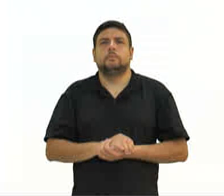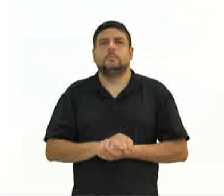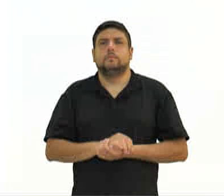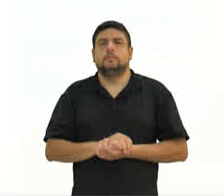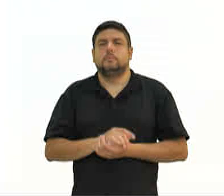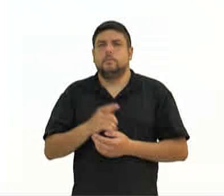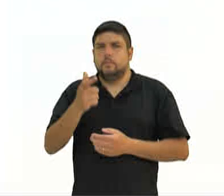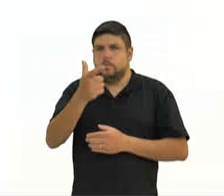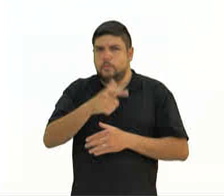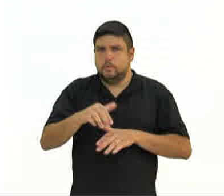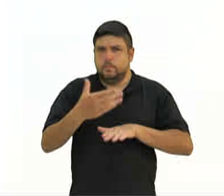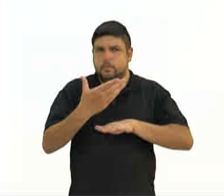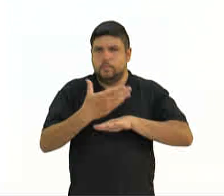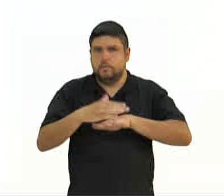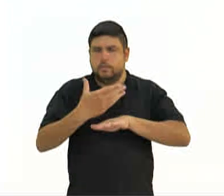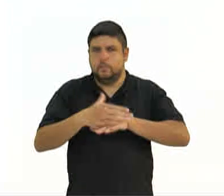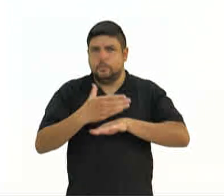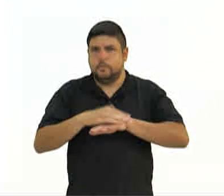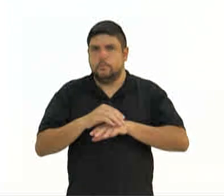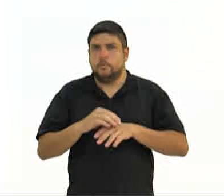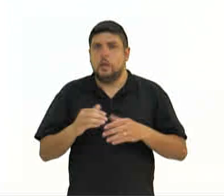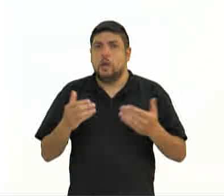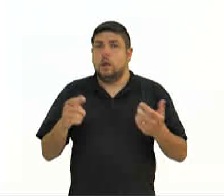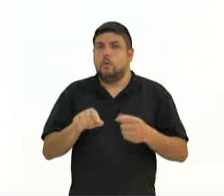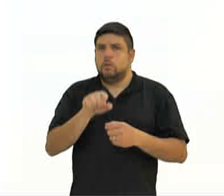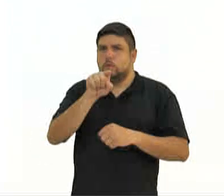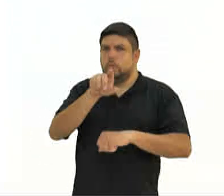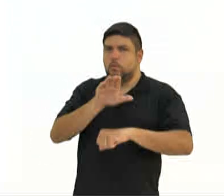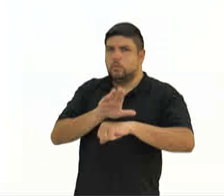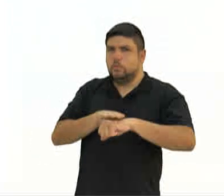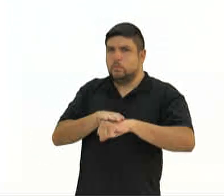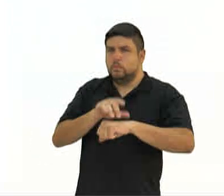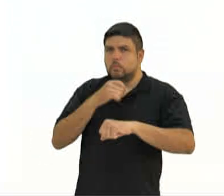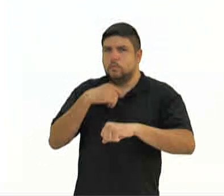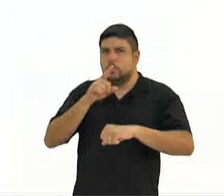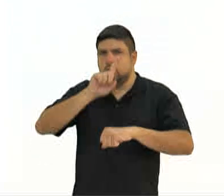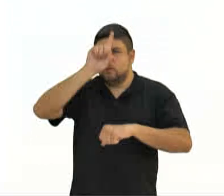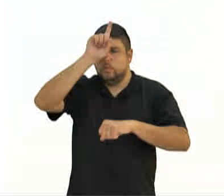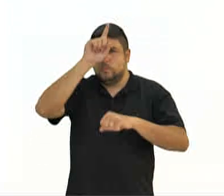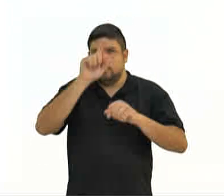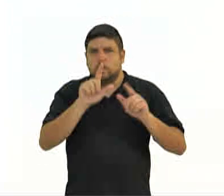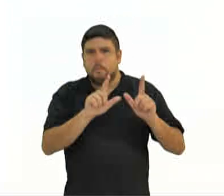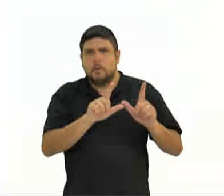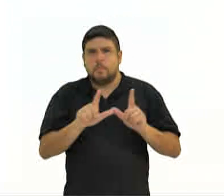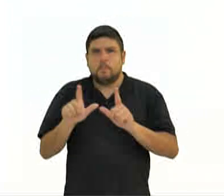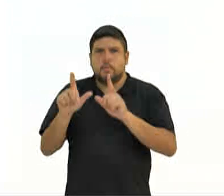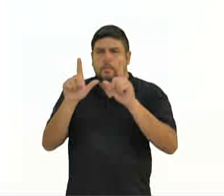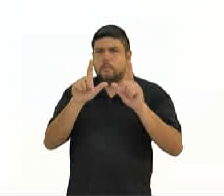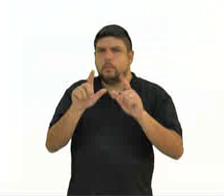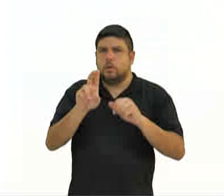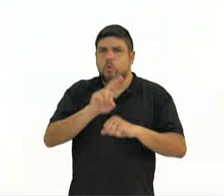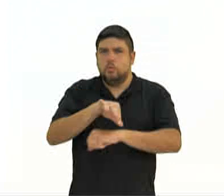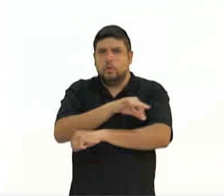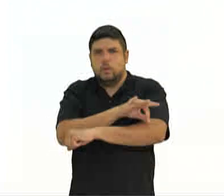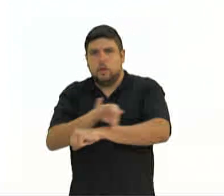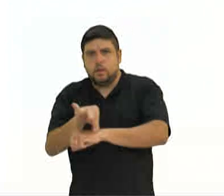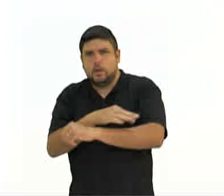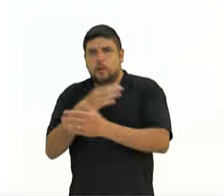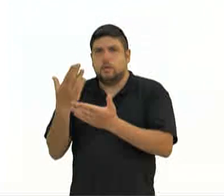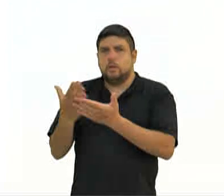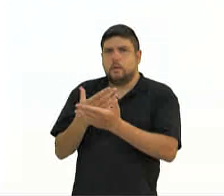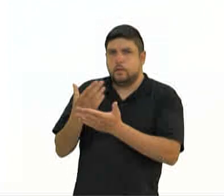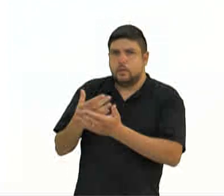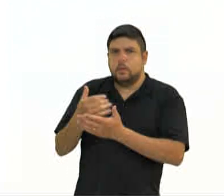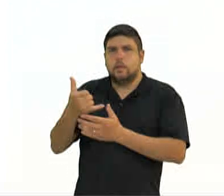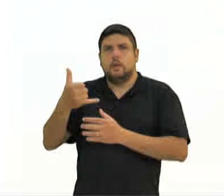um praticando? Agora chegou a sua vez de criar um tocapo. Utilize a régua, caderno, canetinhas, lápis